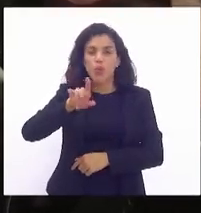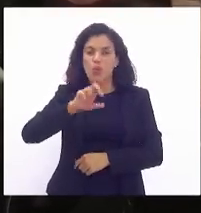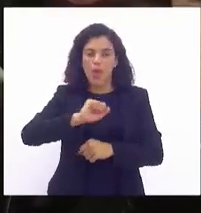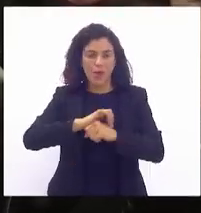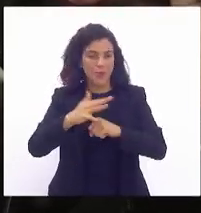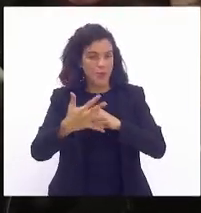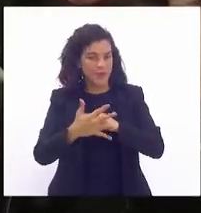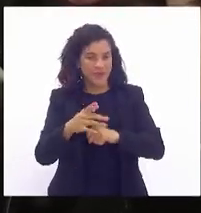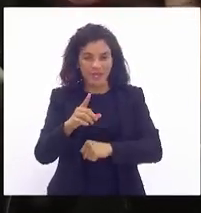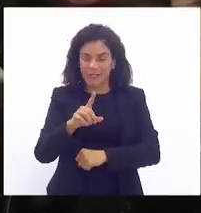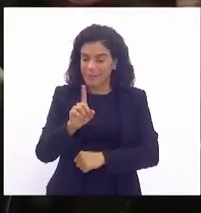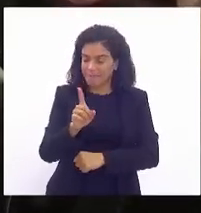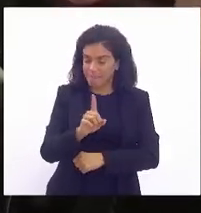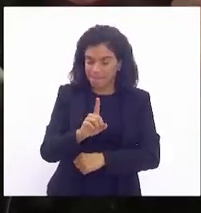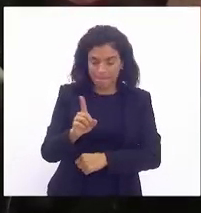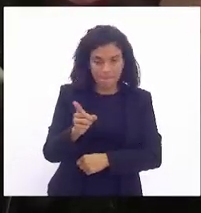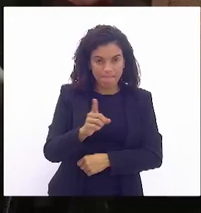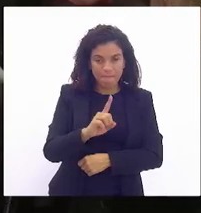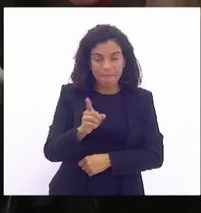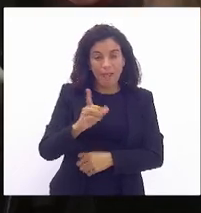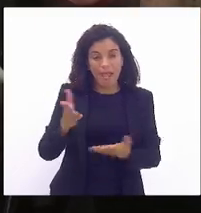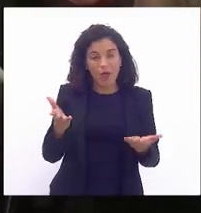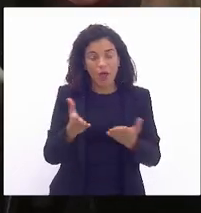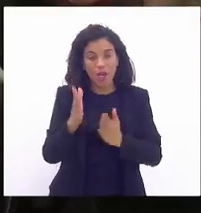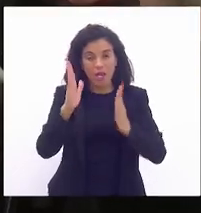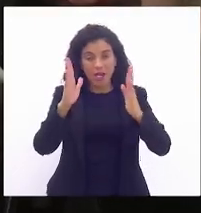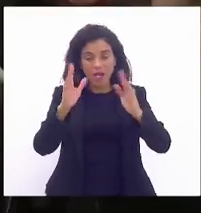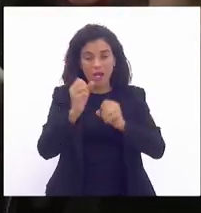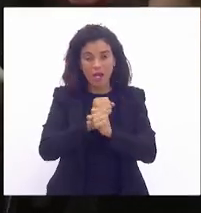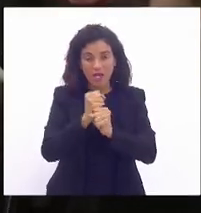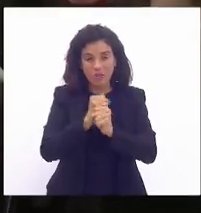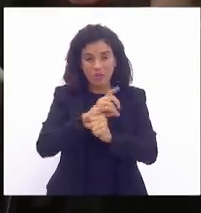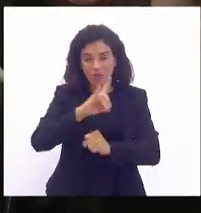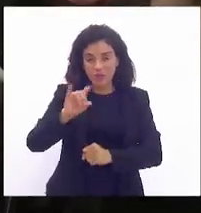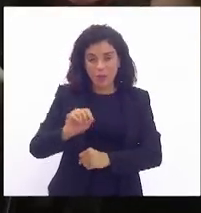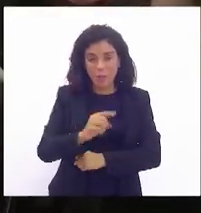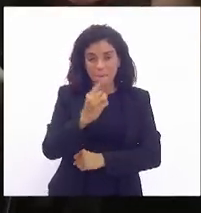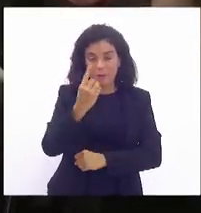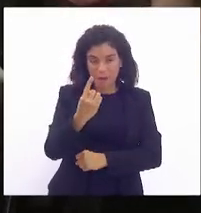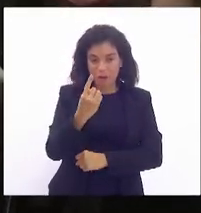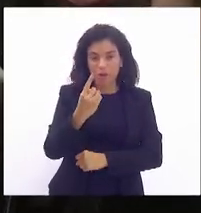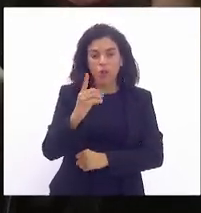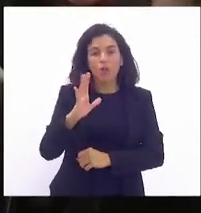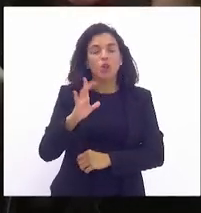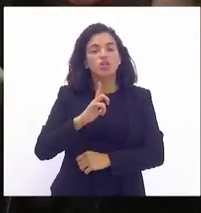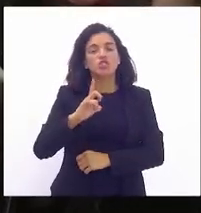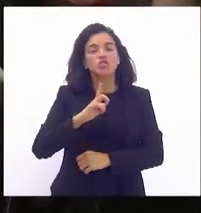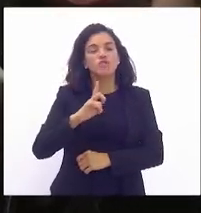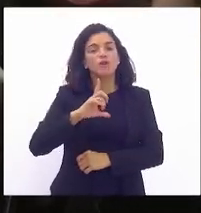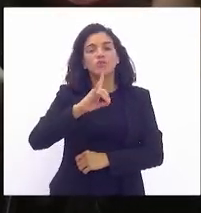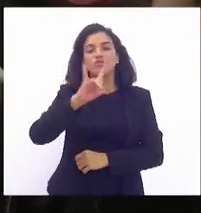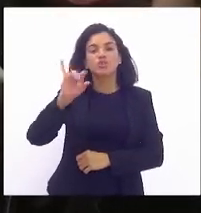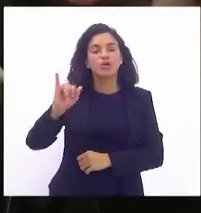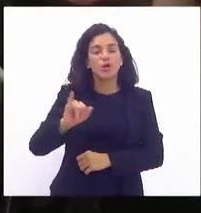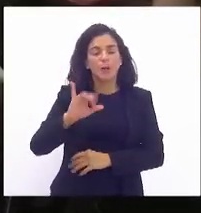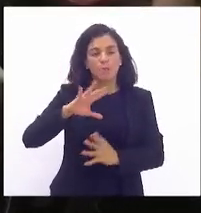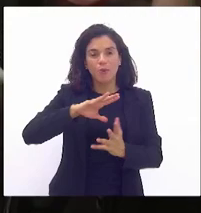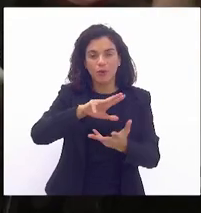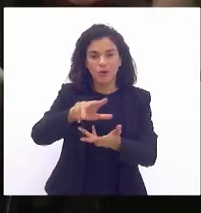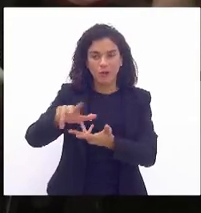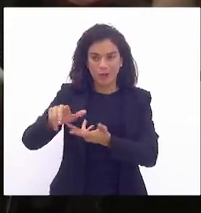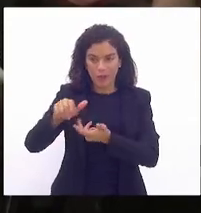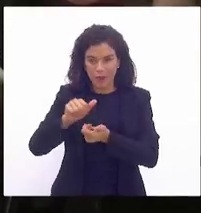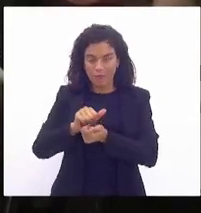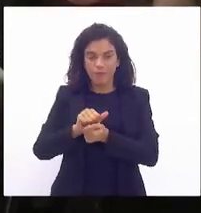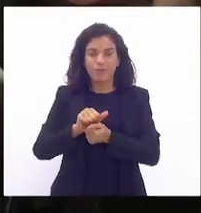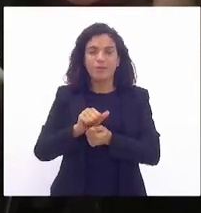Covid-19, né? Esse ano, no dia 1º, nós celebramos o Dia Mundial do Cuidado, de oração pelo cuidado